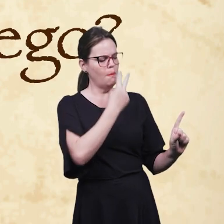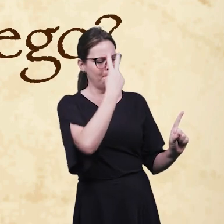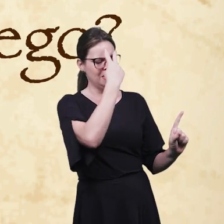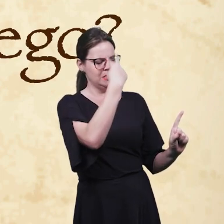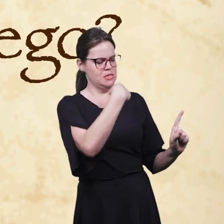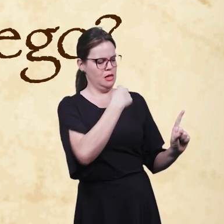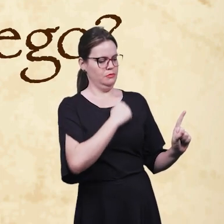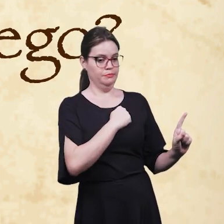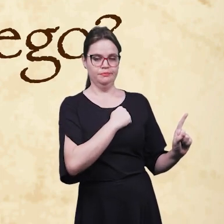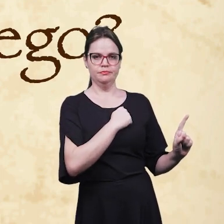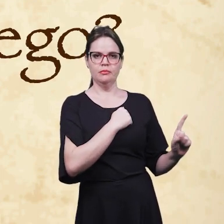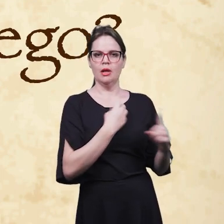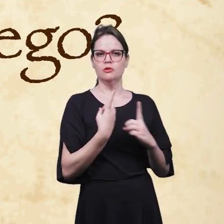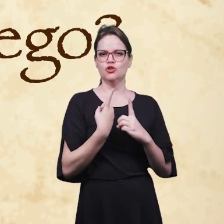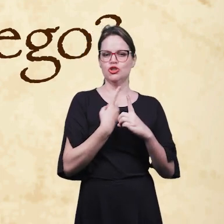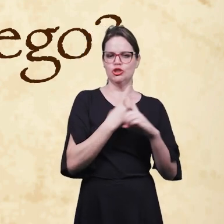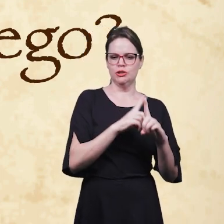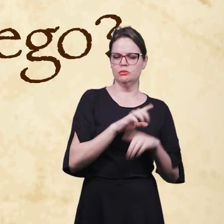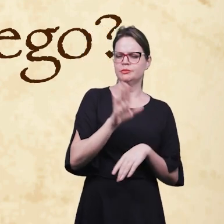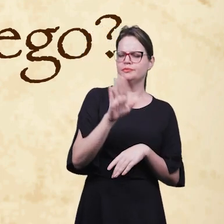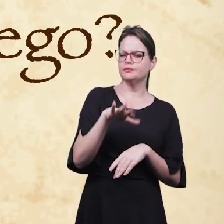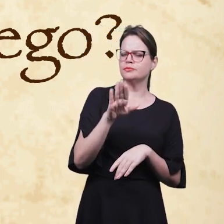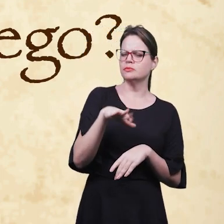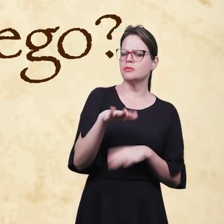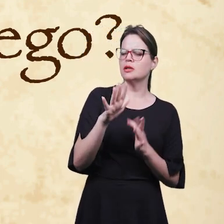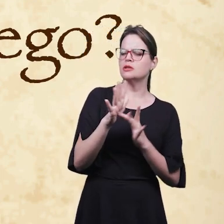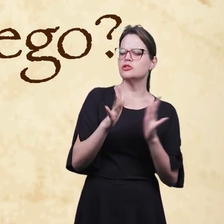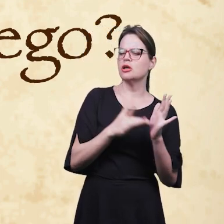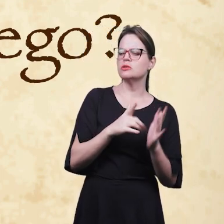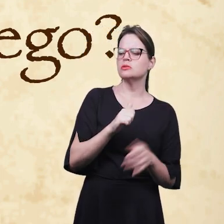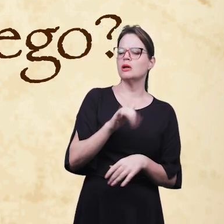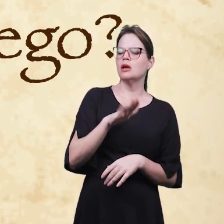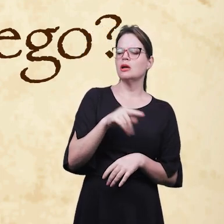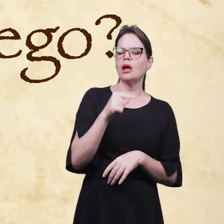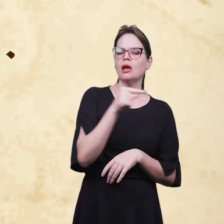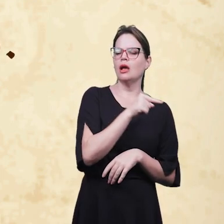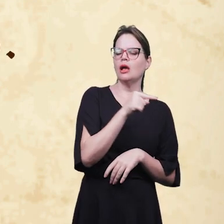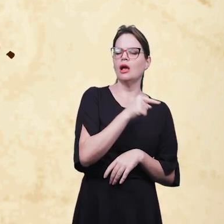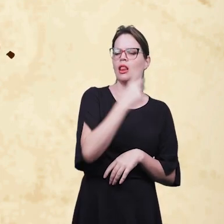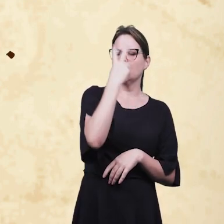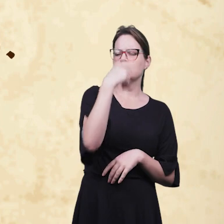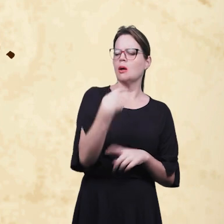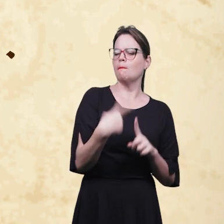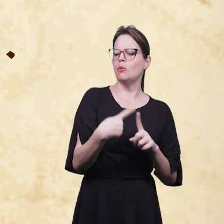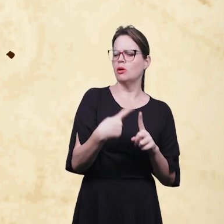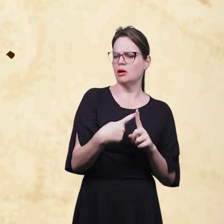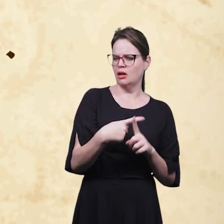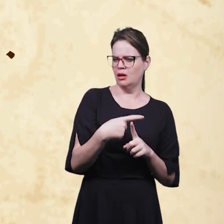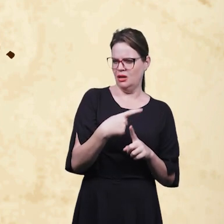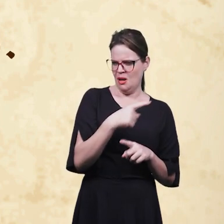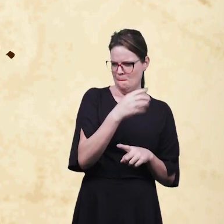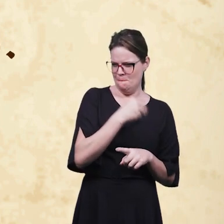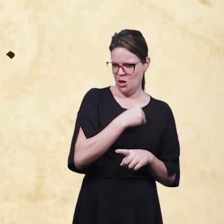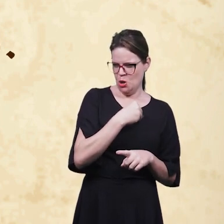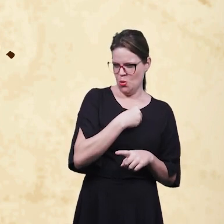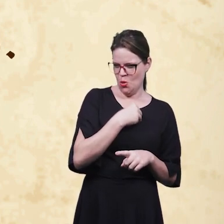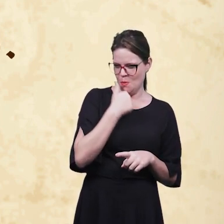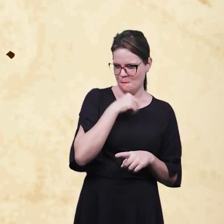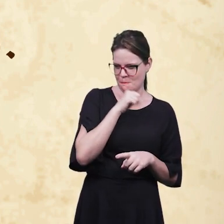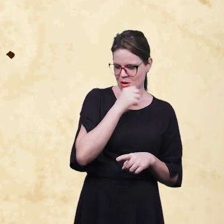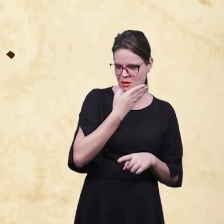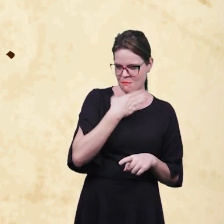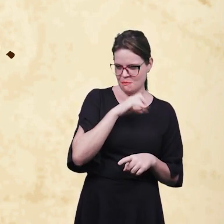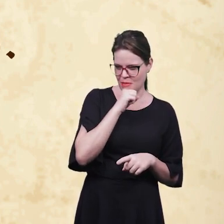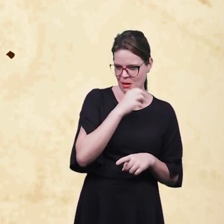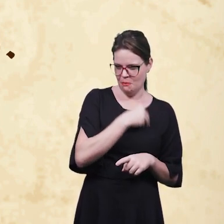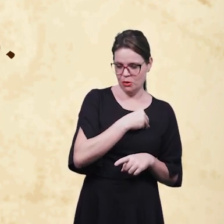dizendo: Rabi, quem pecou, este ou os seus, para que nascesse cego? Jesus respondeu: nem ele pecou, nem